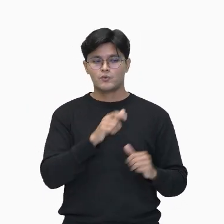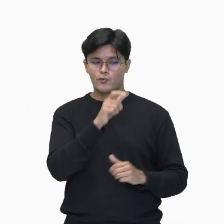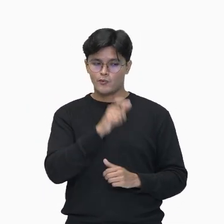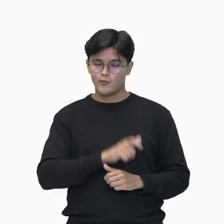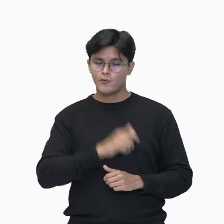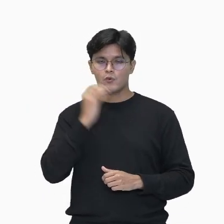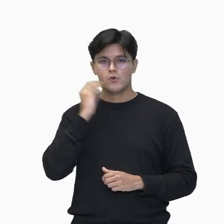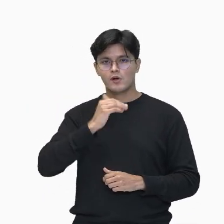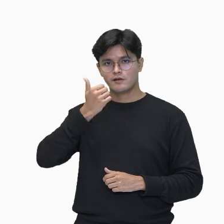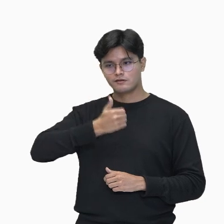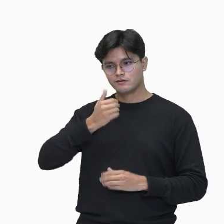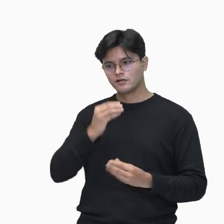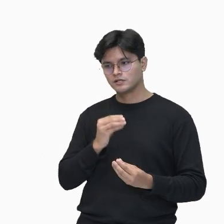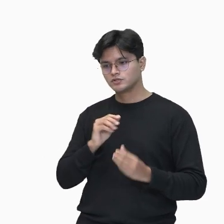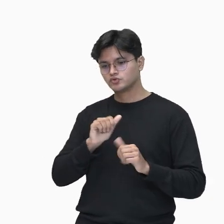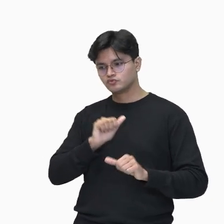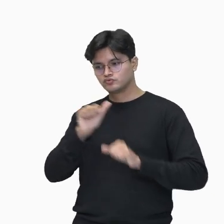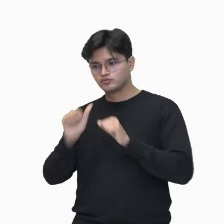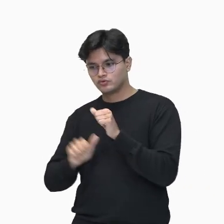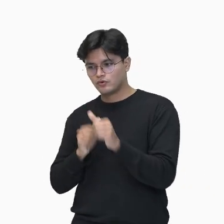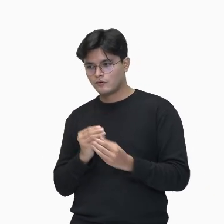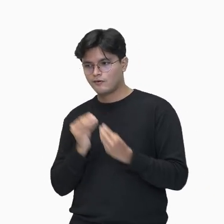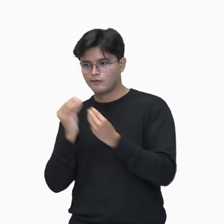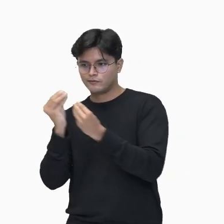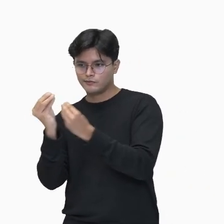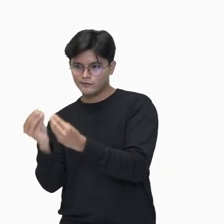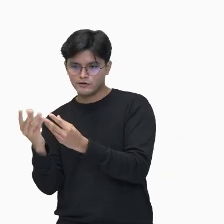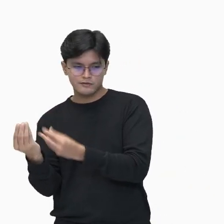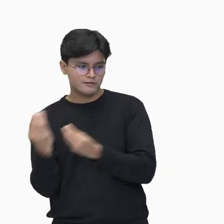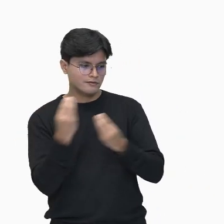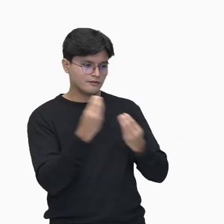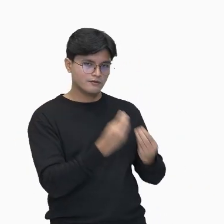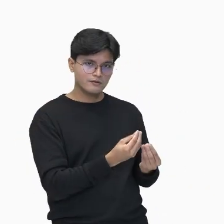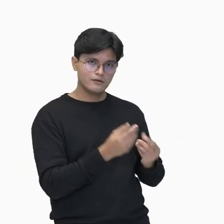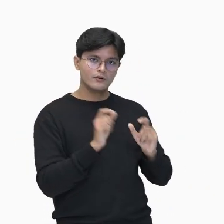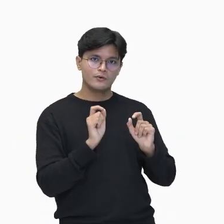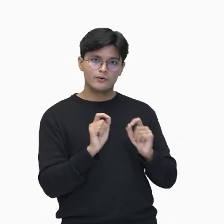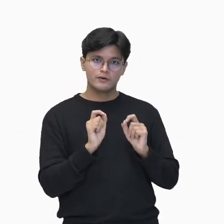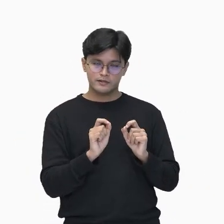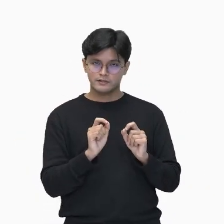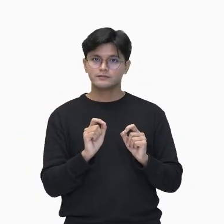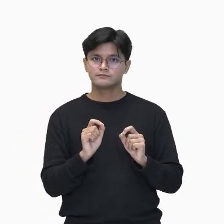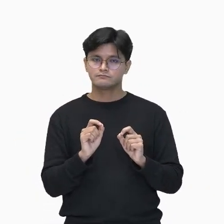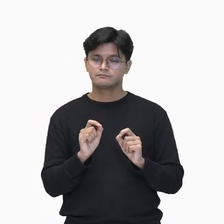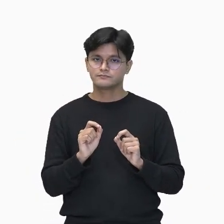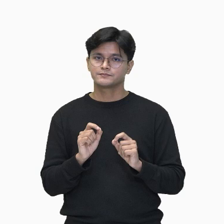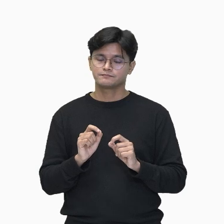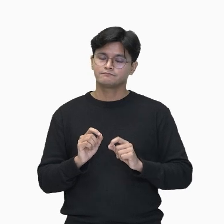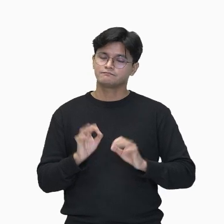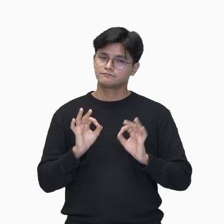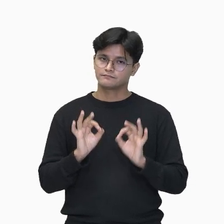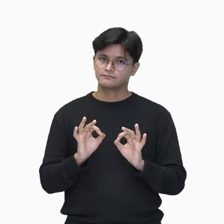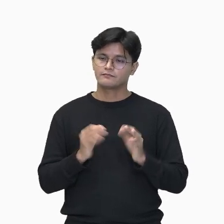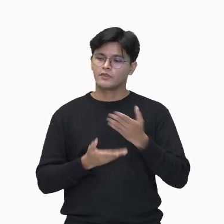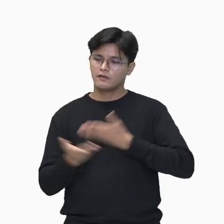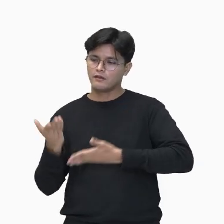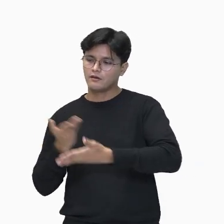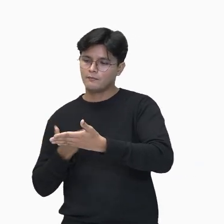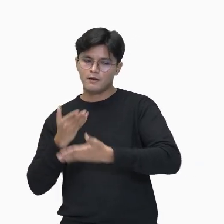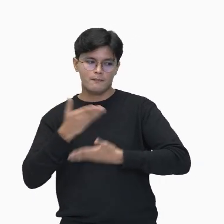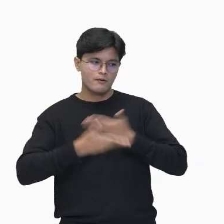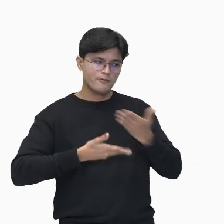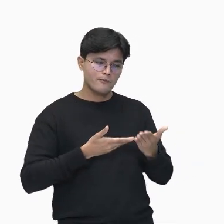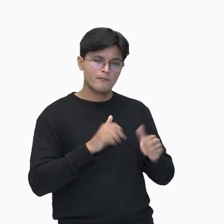né para o outro rei de um rei para o outro né então